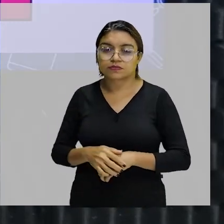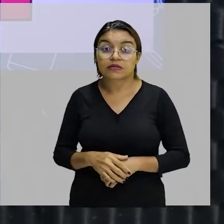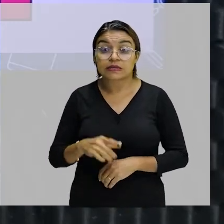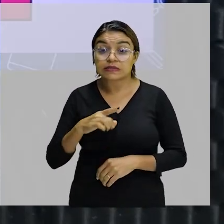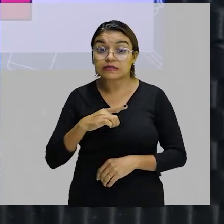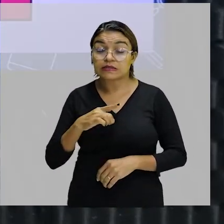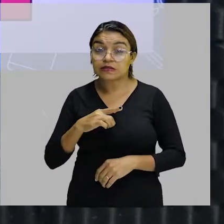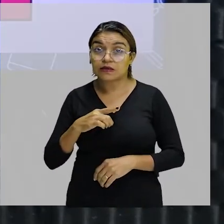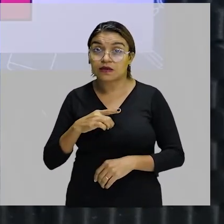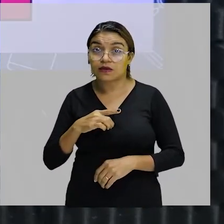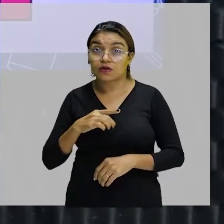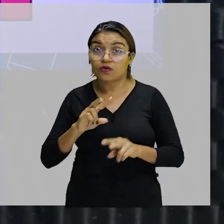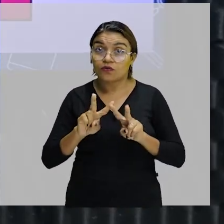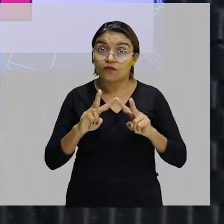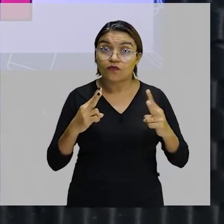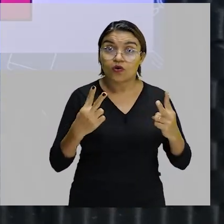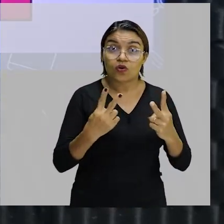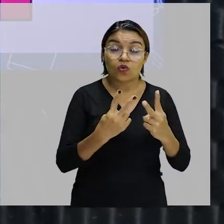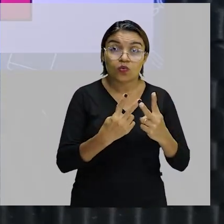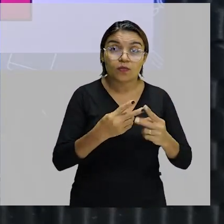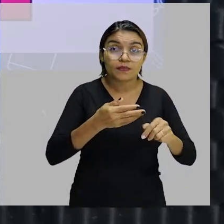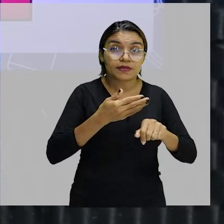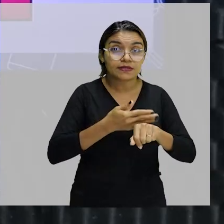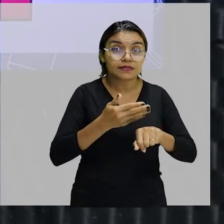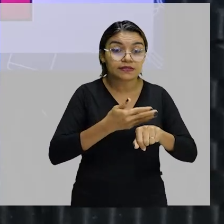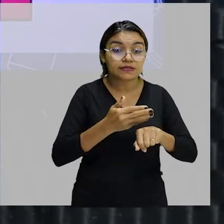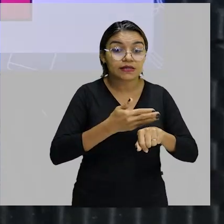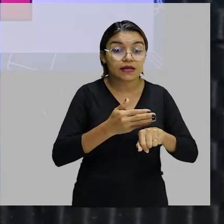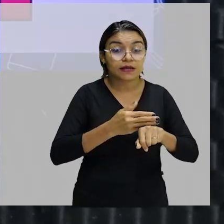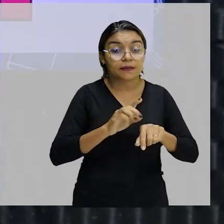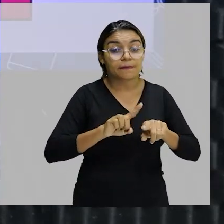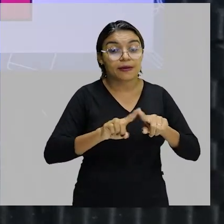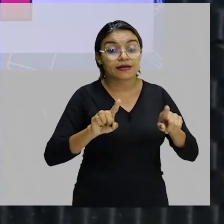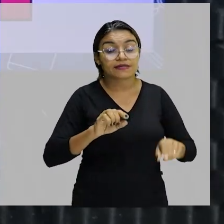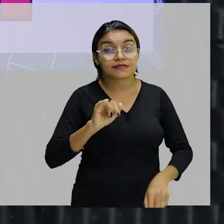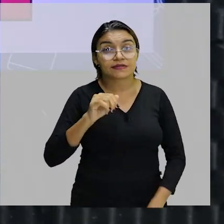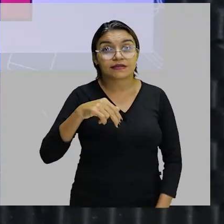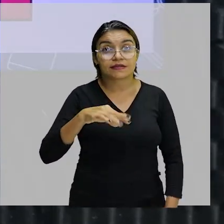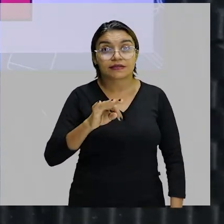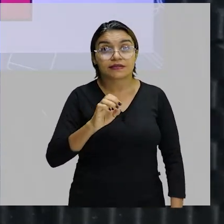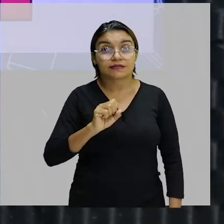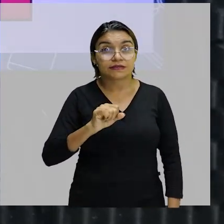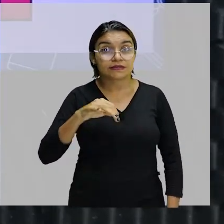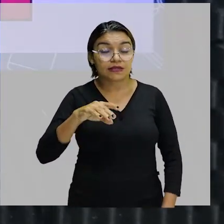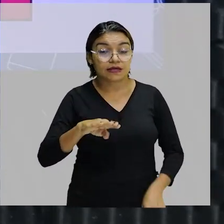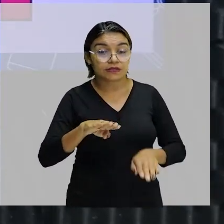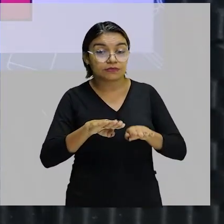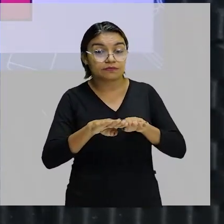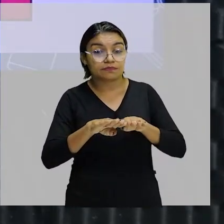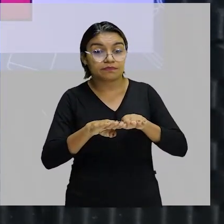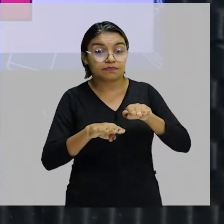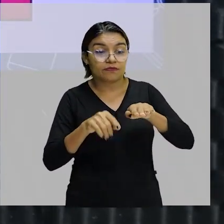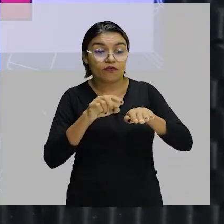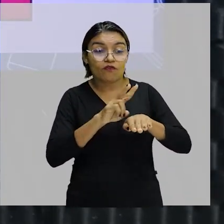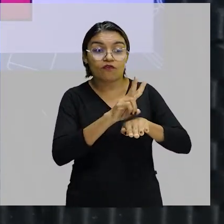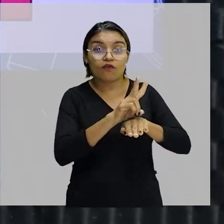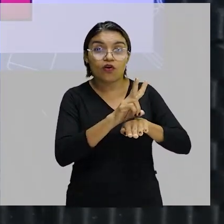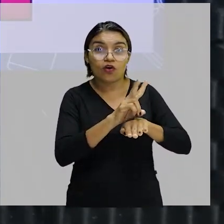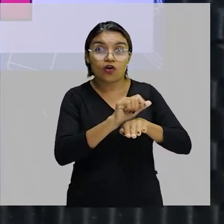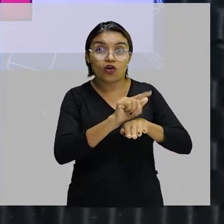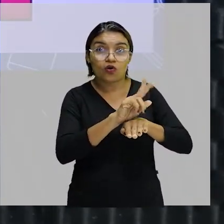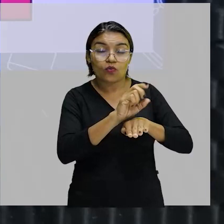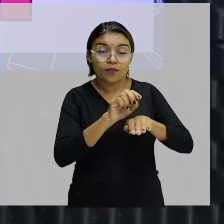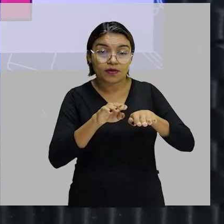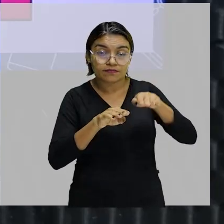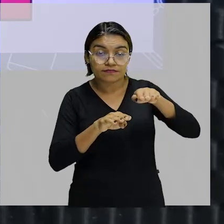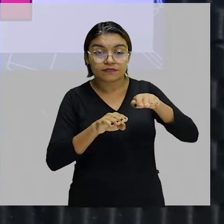volume de treino e uma intensidade baixa. Isso se nós formos levar em consideração a faixa etária. Vou até colocar a faixa etária para ficar mais claro.